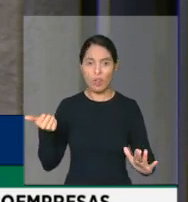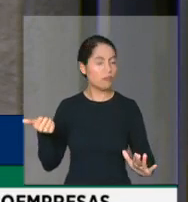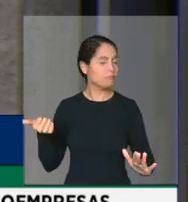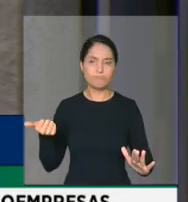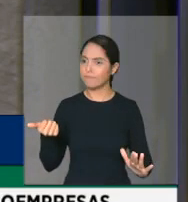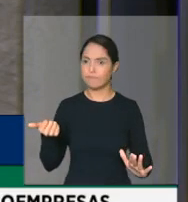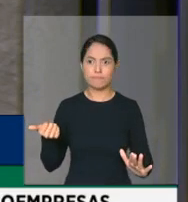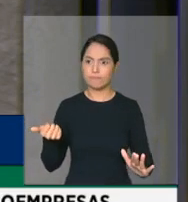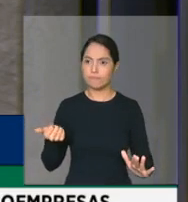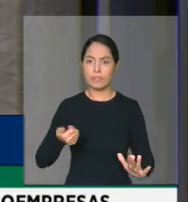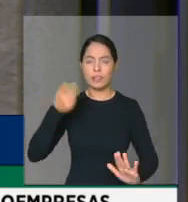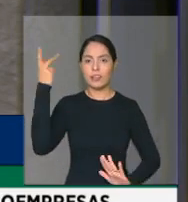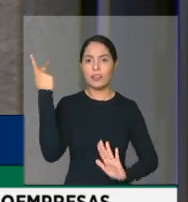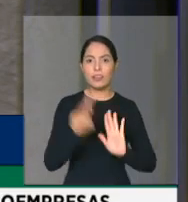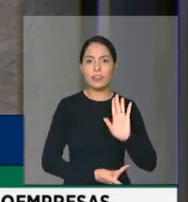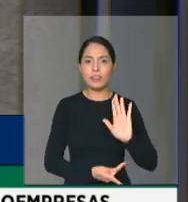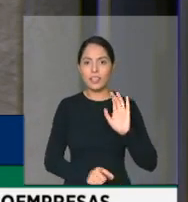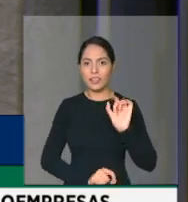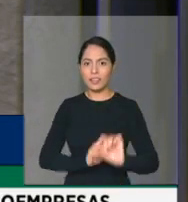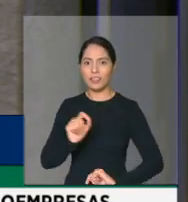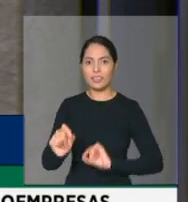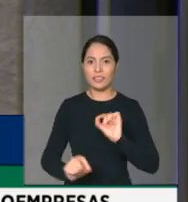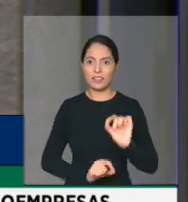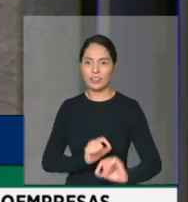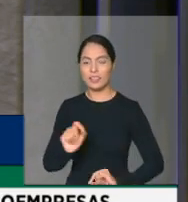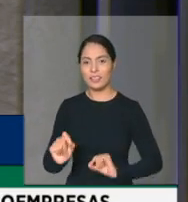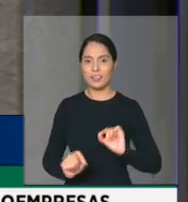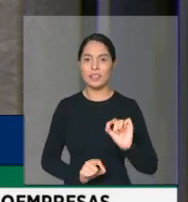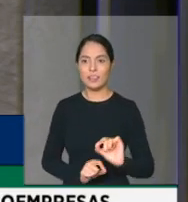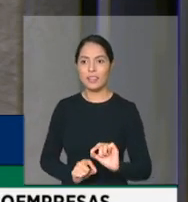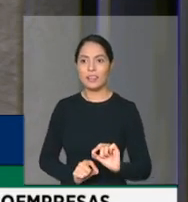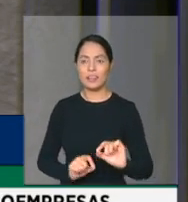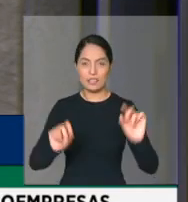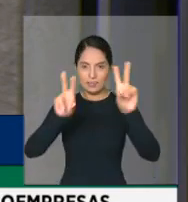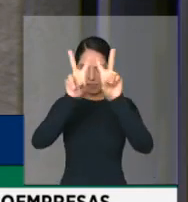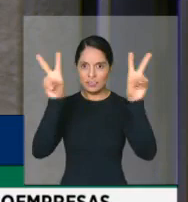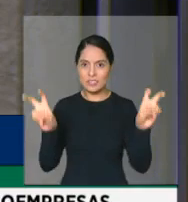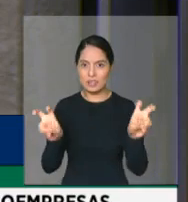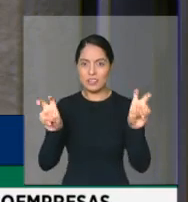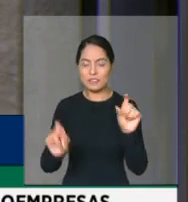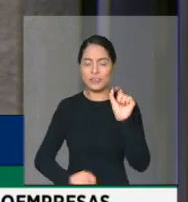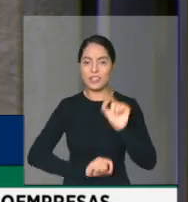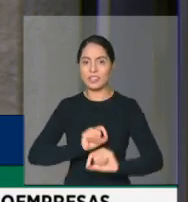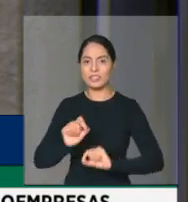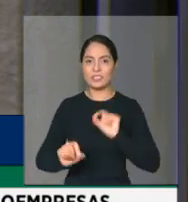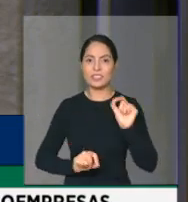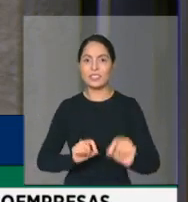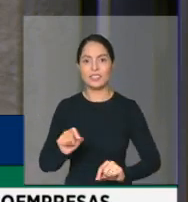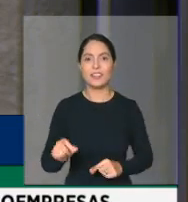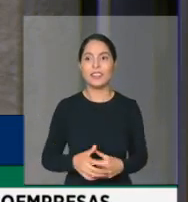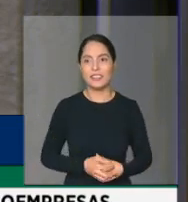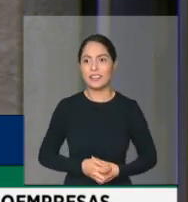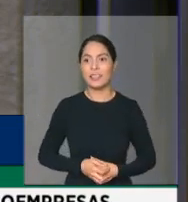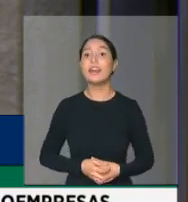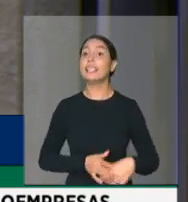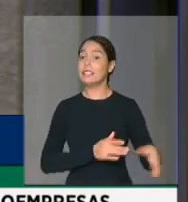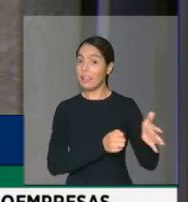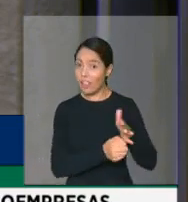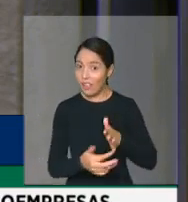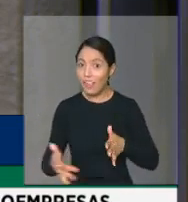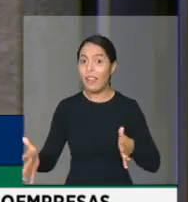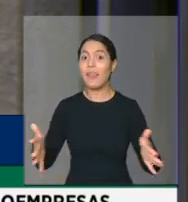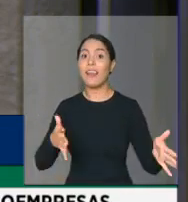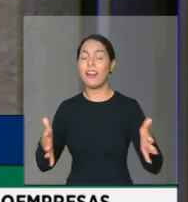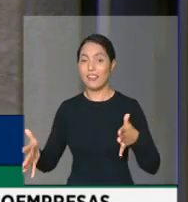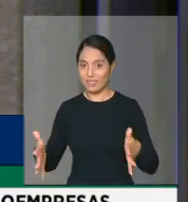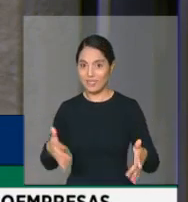no projeto original. No entanto, levando em conta o peso que desempenham na economia nacional, na geração de empregos